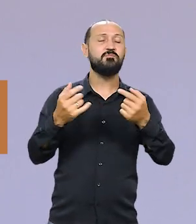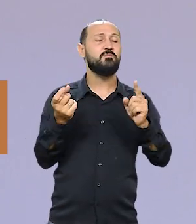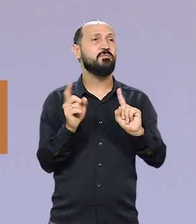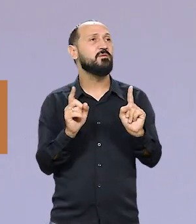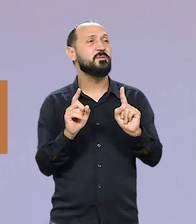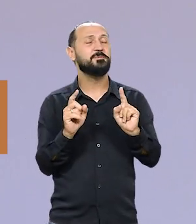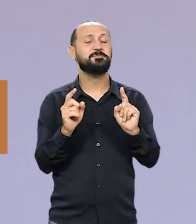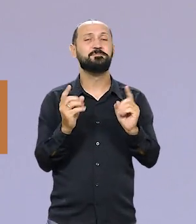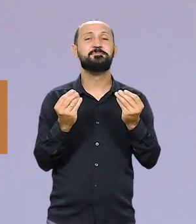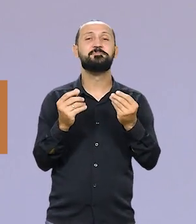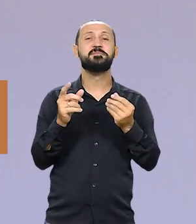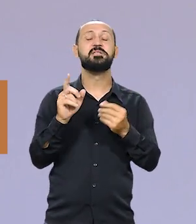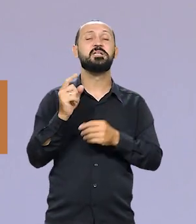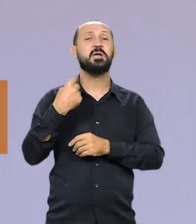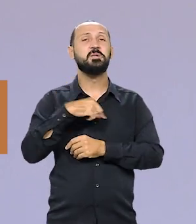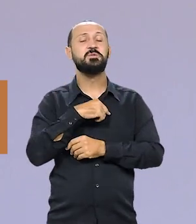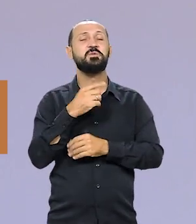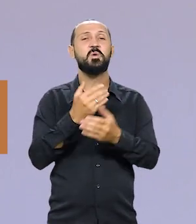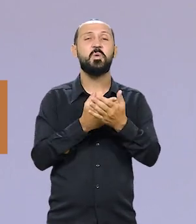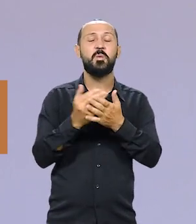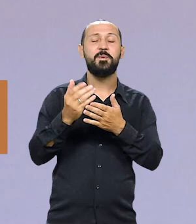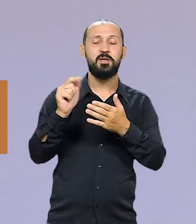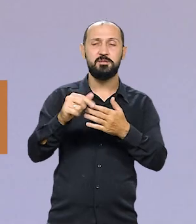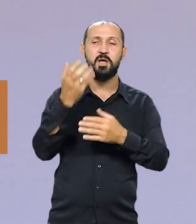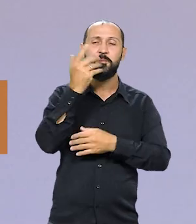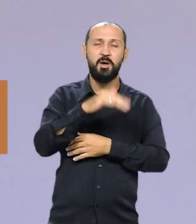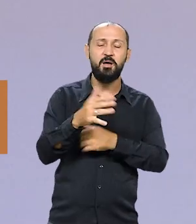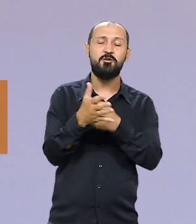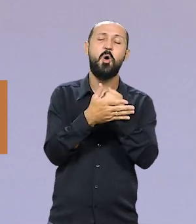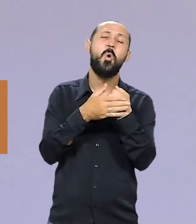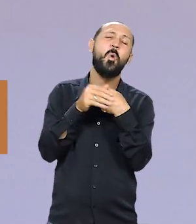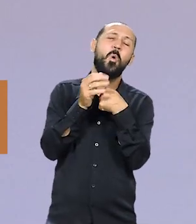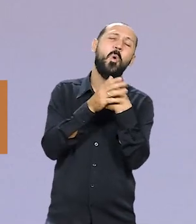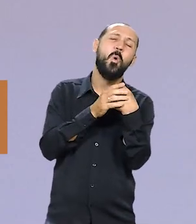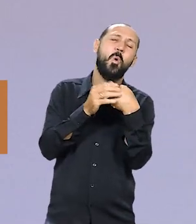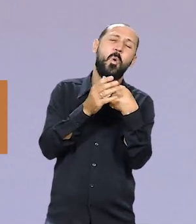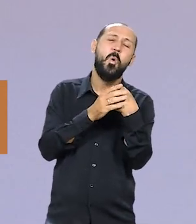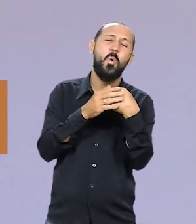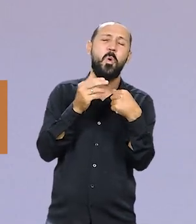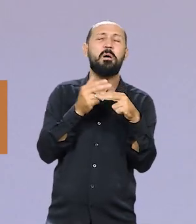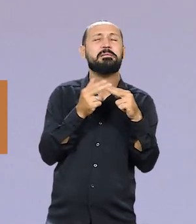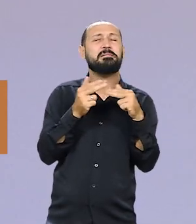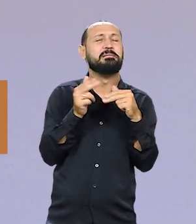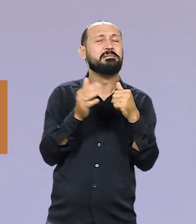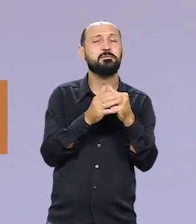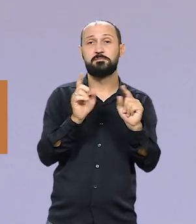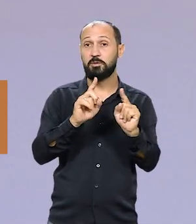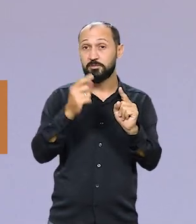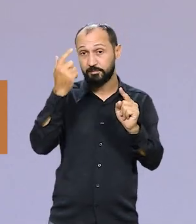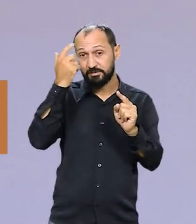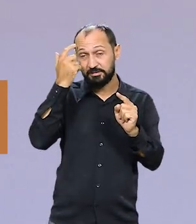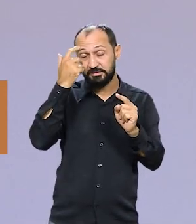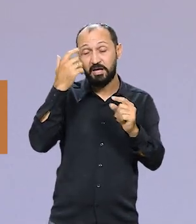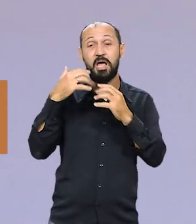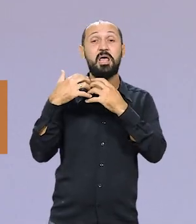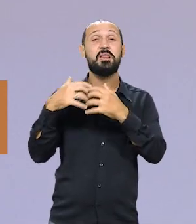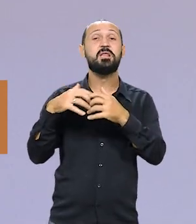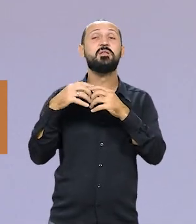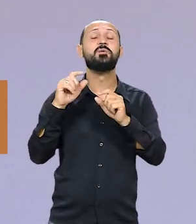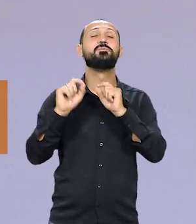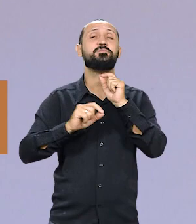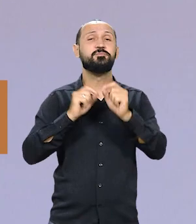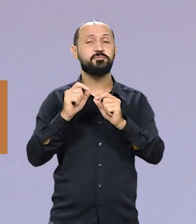é para que a gente passe a mão na cabeça, não é isso. Sim. É que a gente precisa entender os mecanismos para